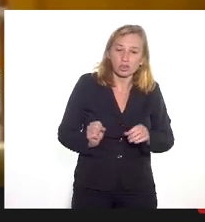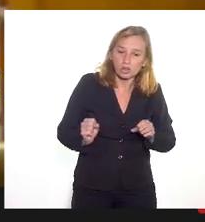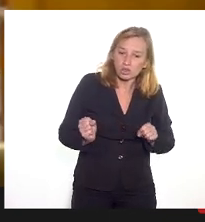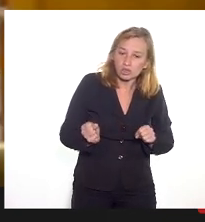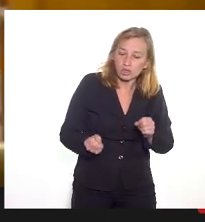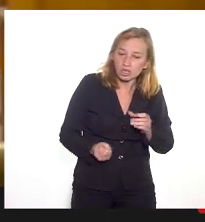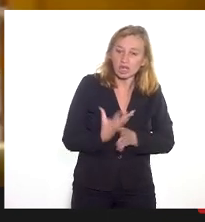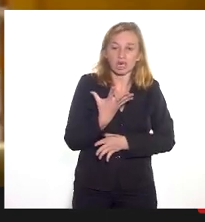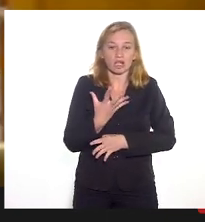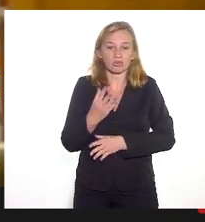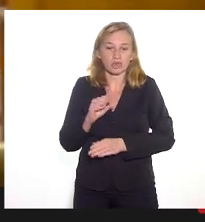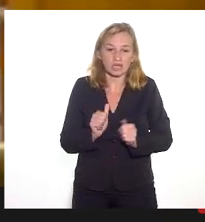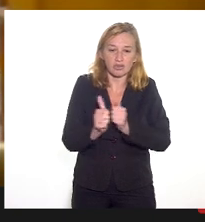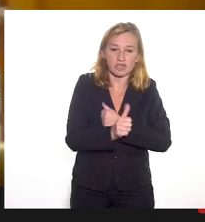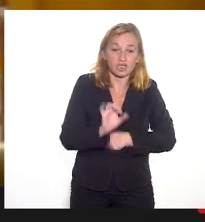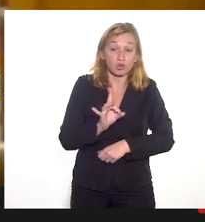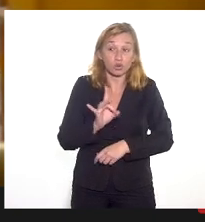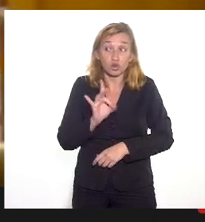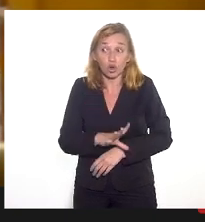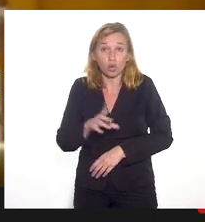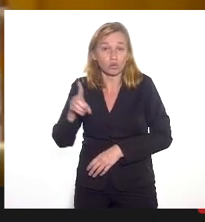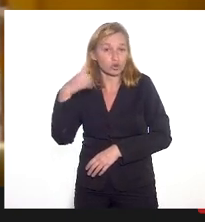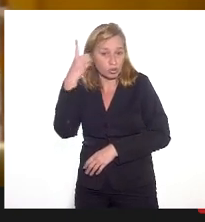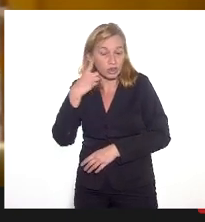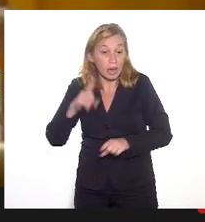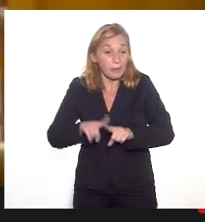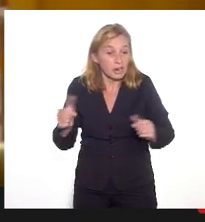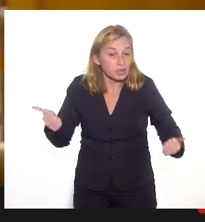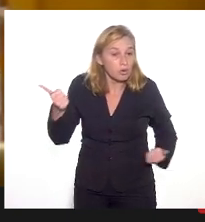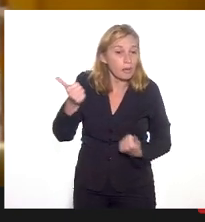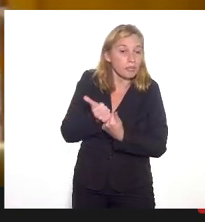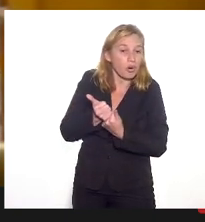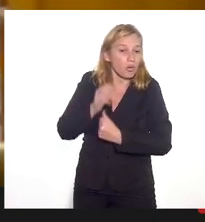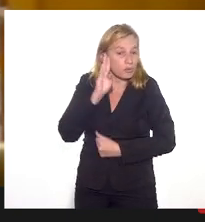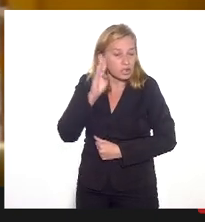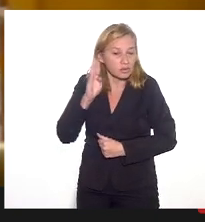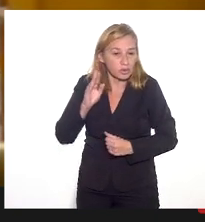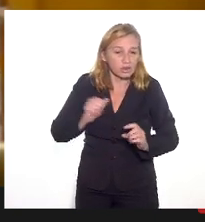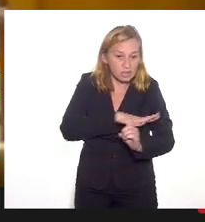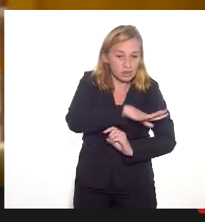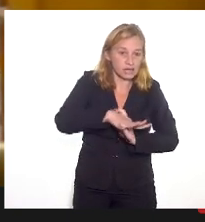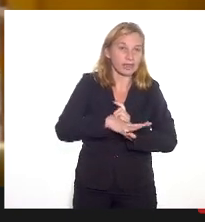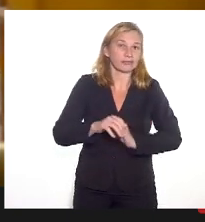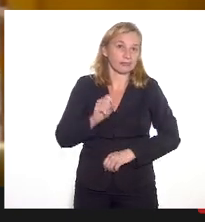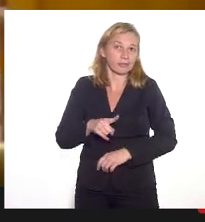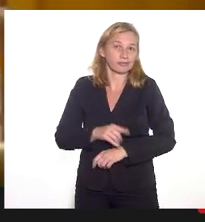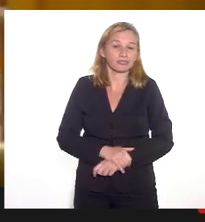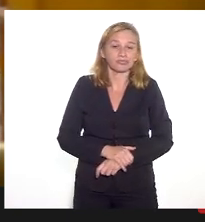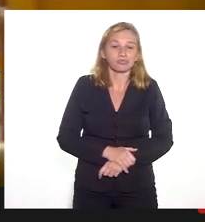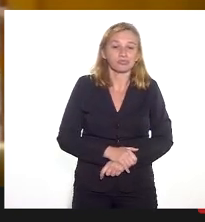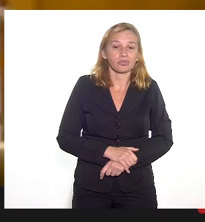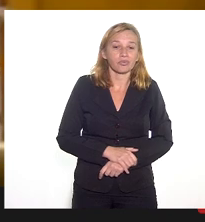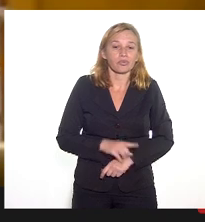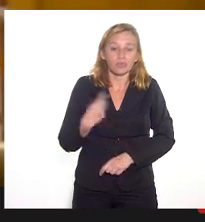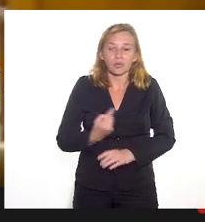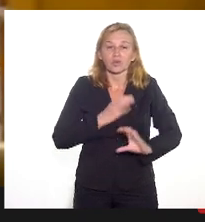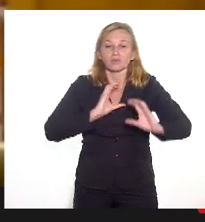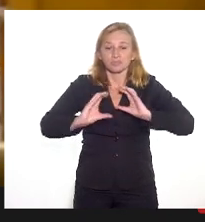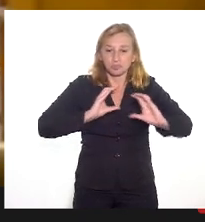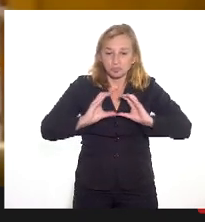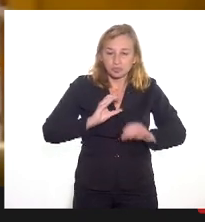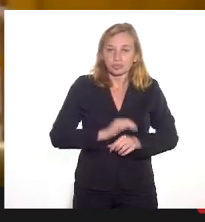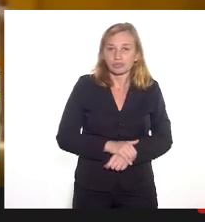essa frente não só com os parlamentares, mas com o apoio fundamental da sociedade civil, né? Nós, dos